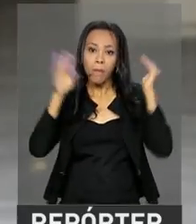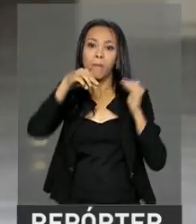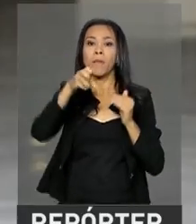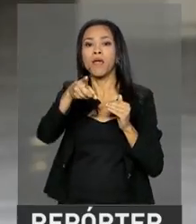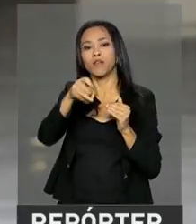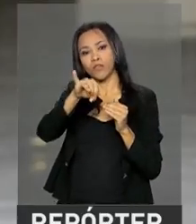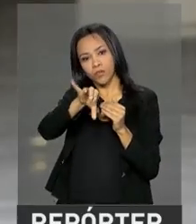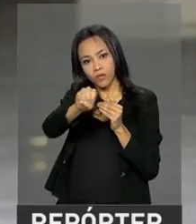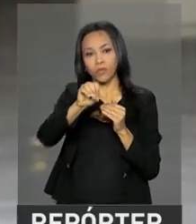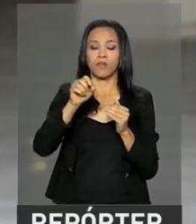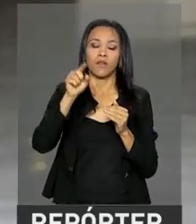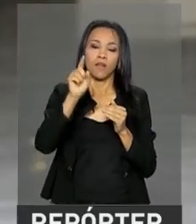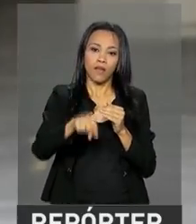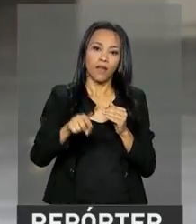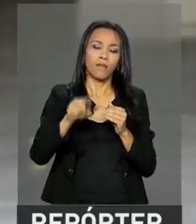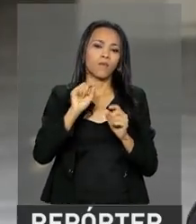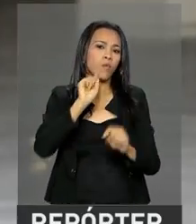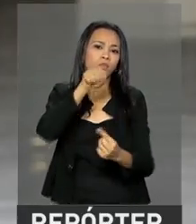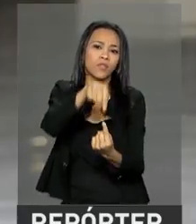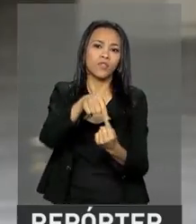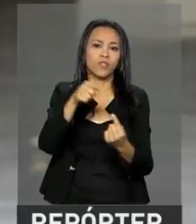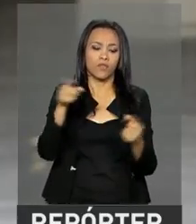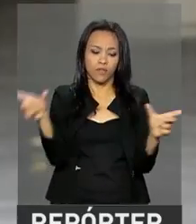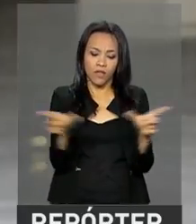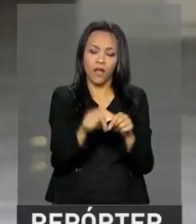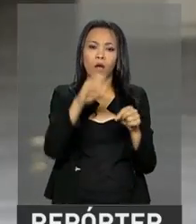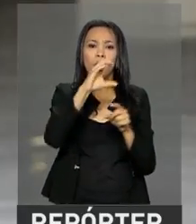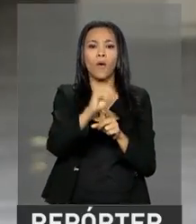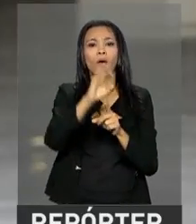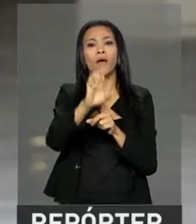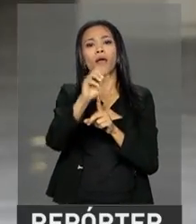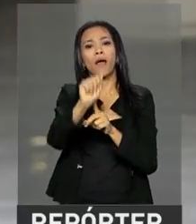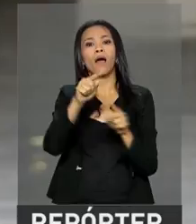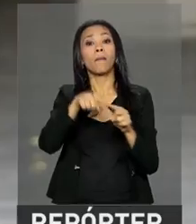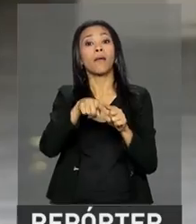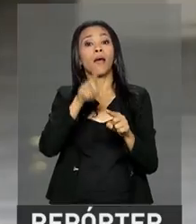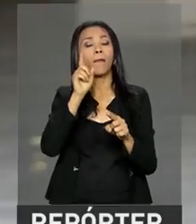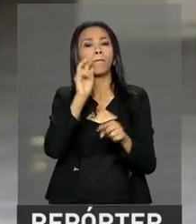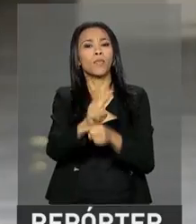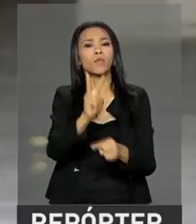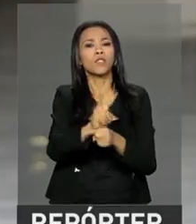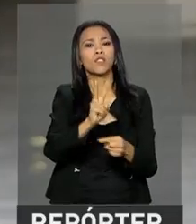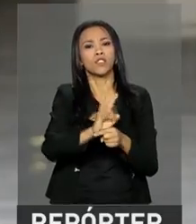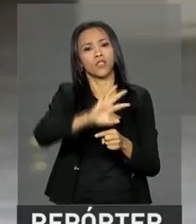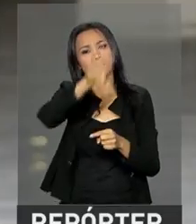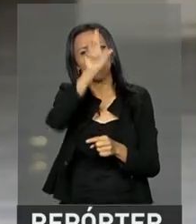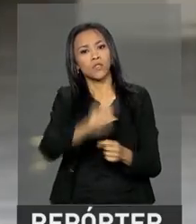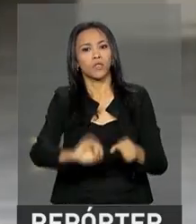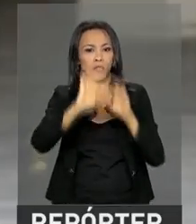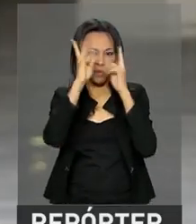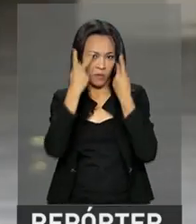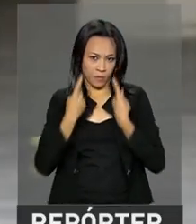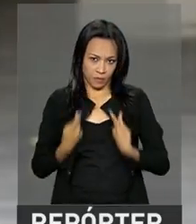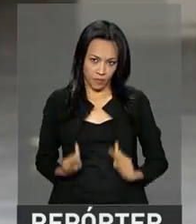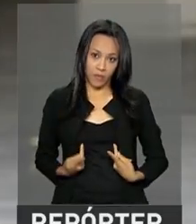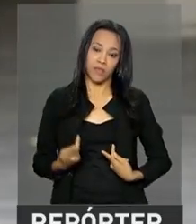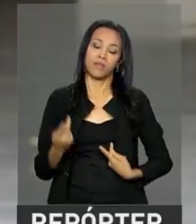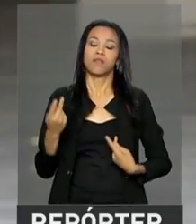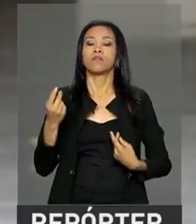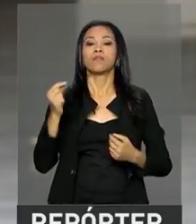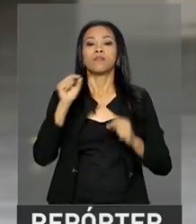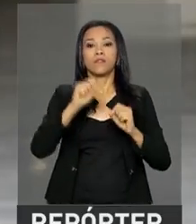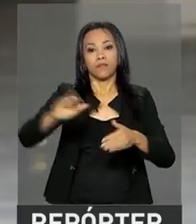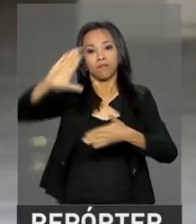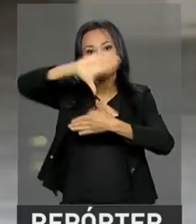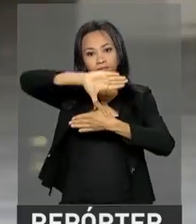OEA encarregado aí da promoção e eh proteção dos direitos humanos no continente americano é composta por